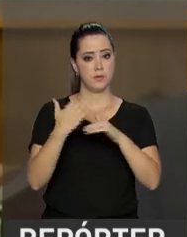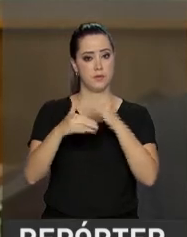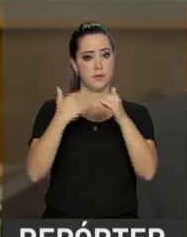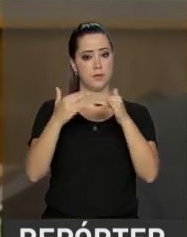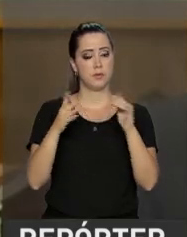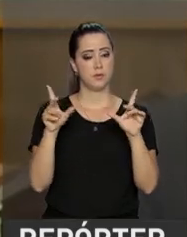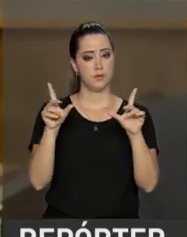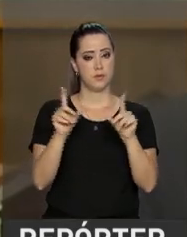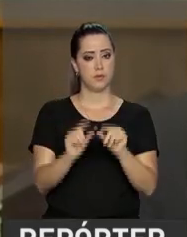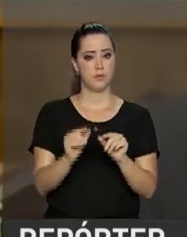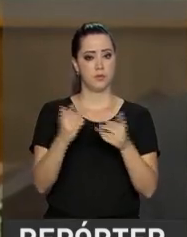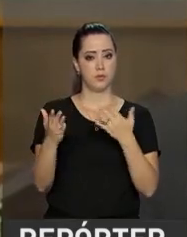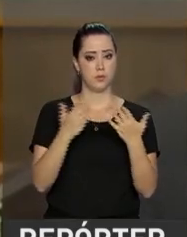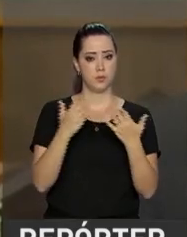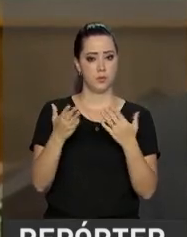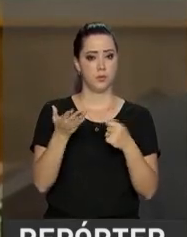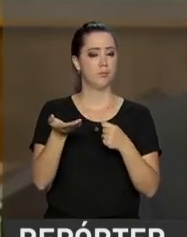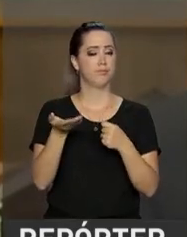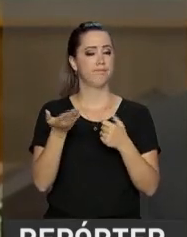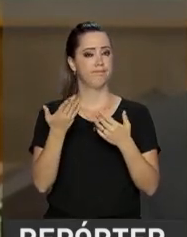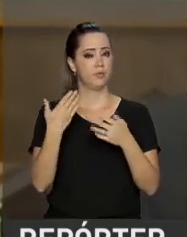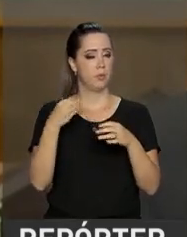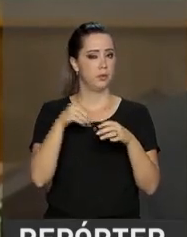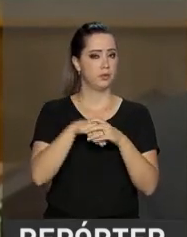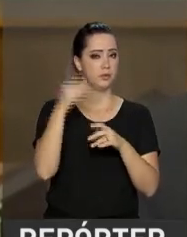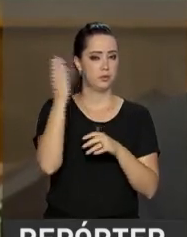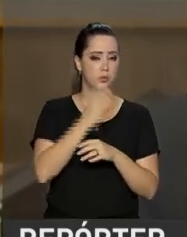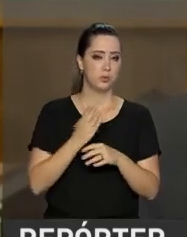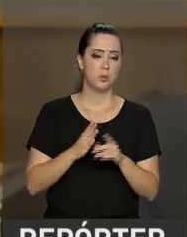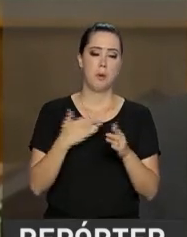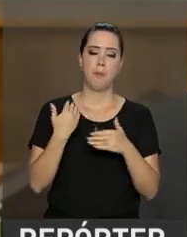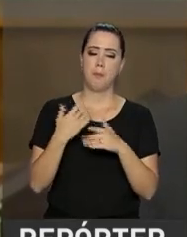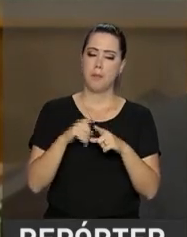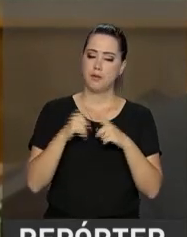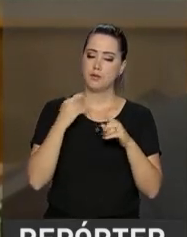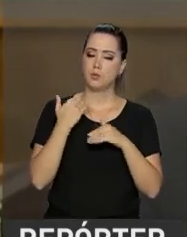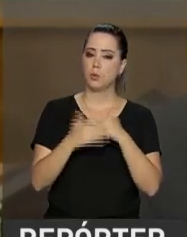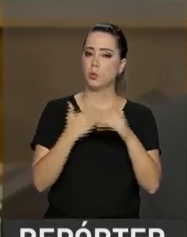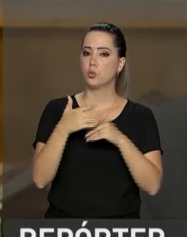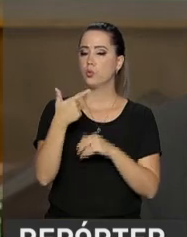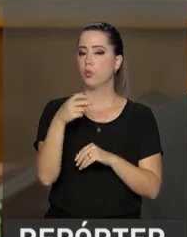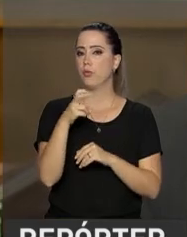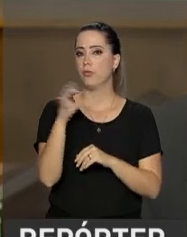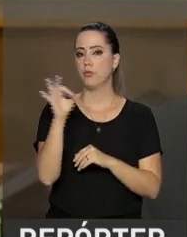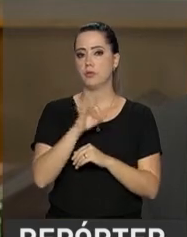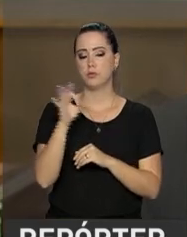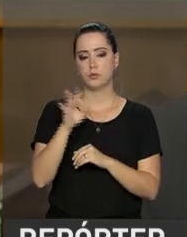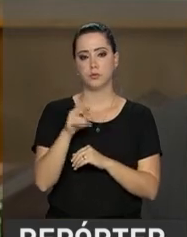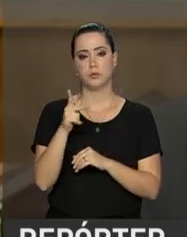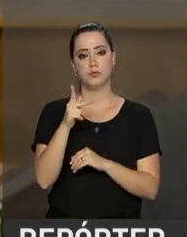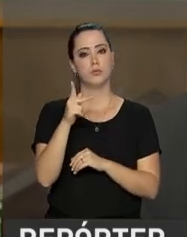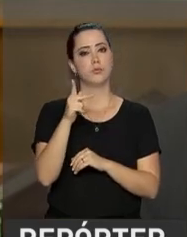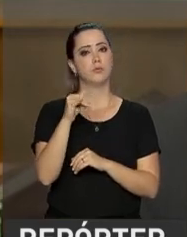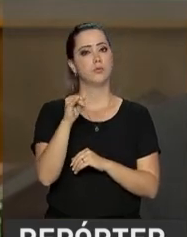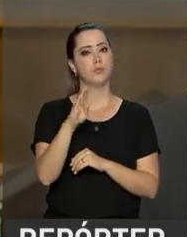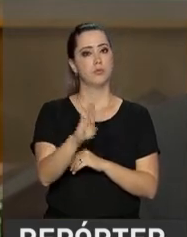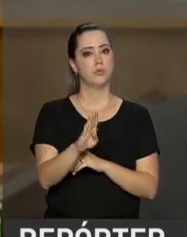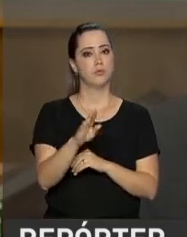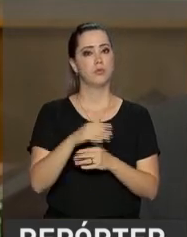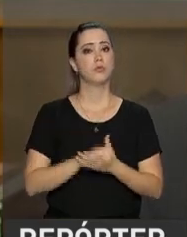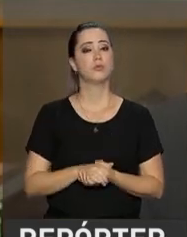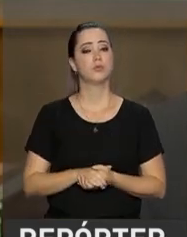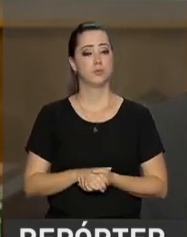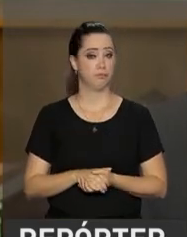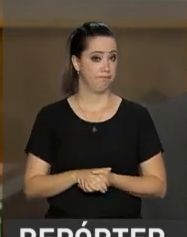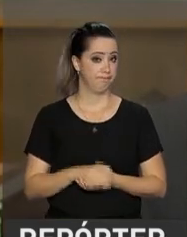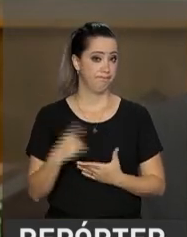cresceram menos do que o crescimento do mercado interno, mas ela se mantém naquele patamar em torno de 25%, né, do produzido no